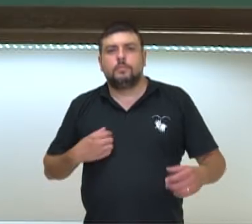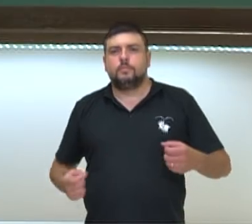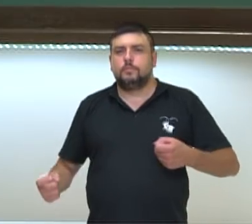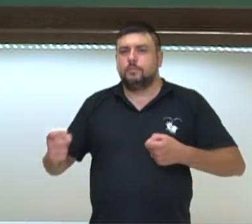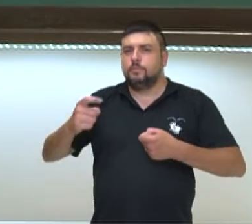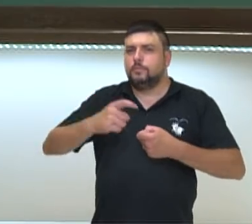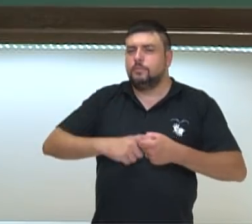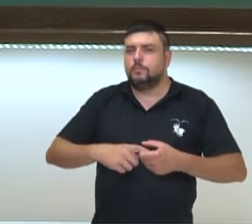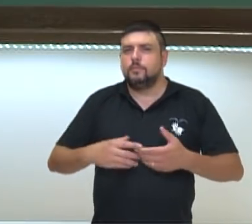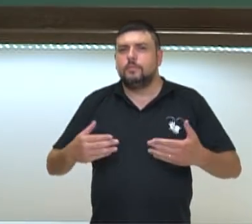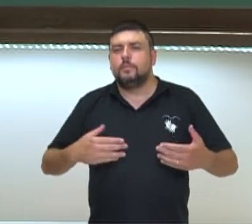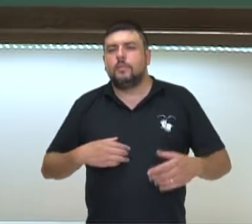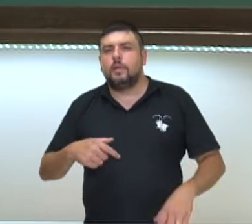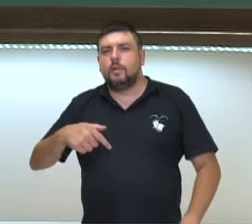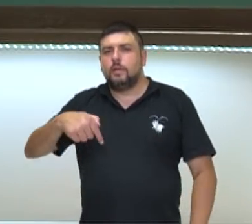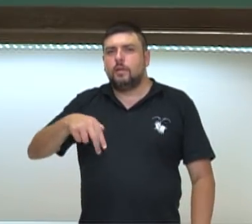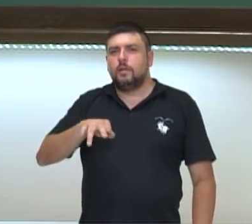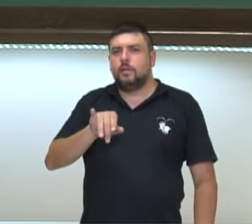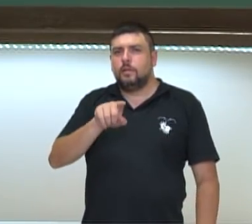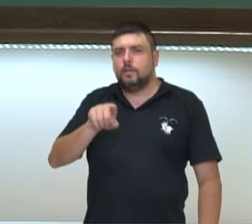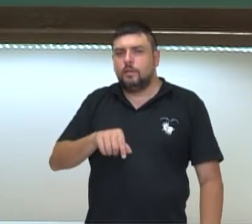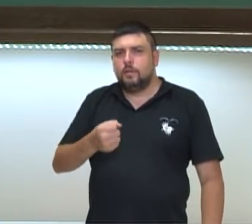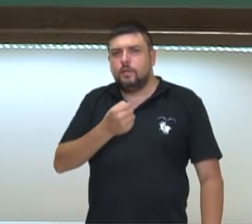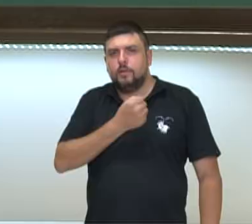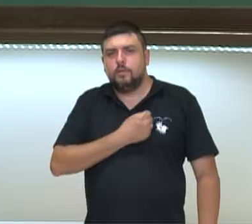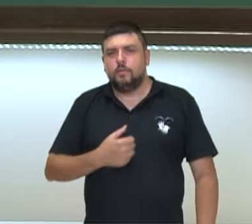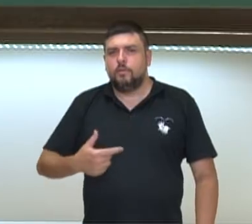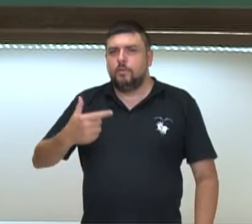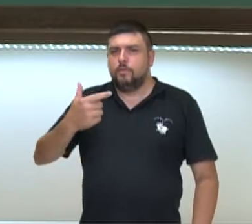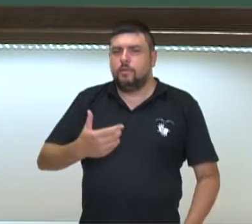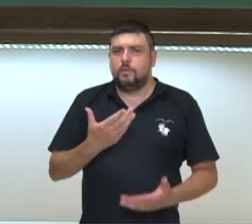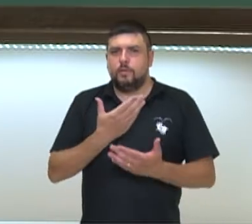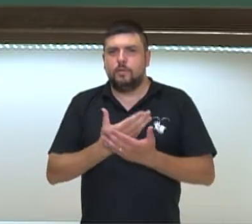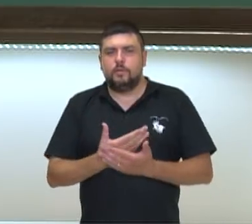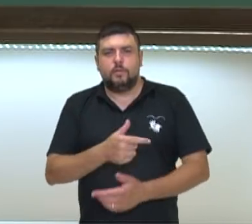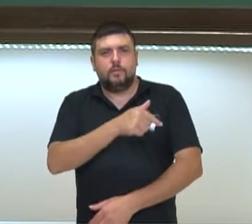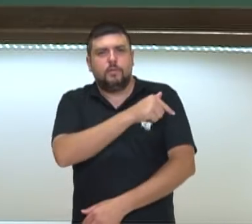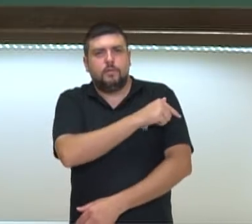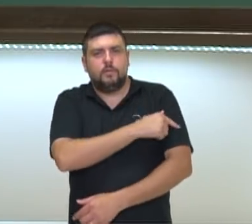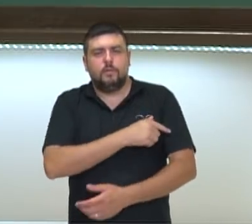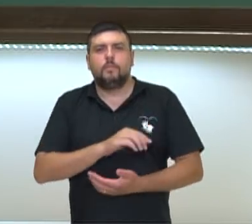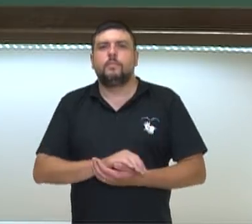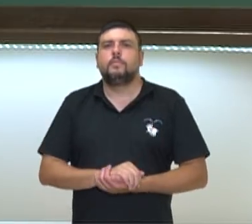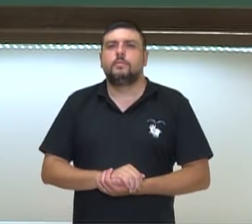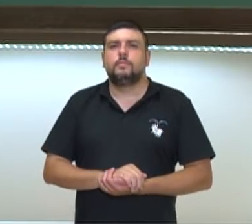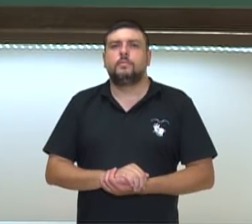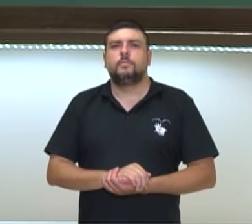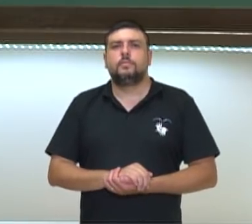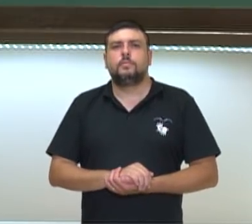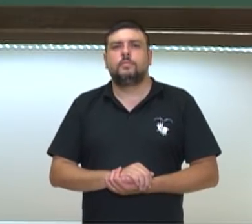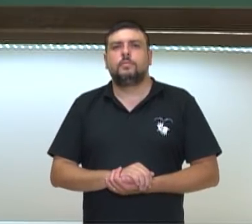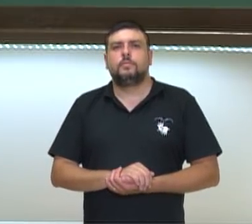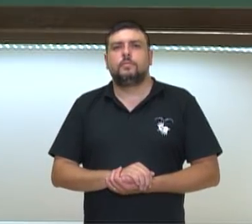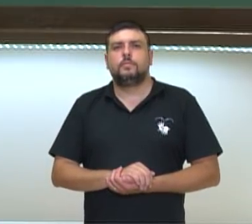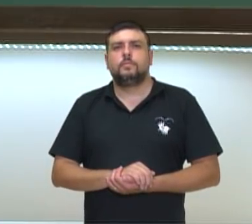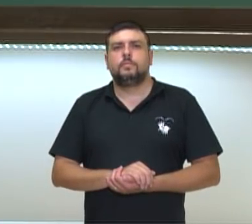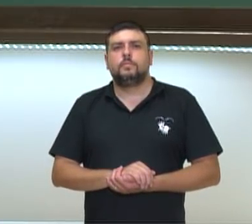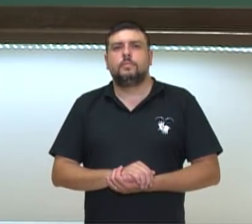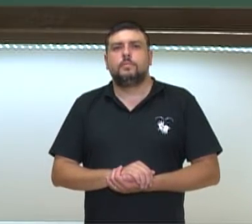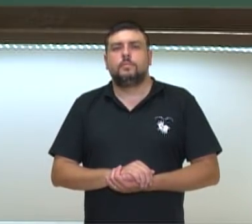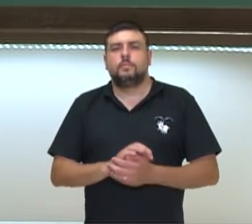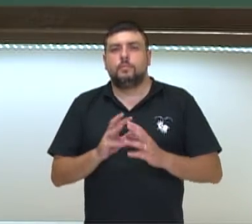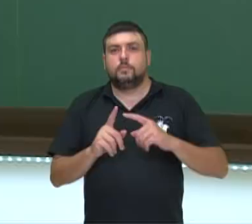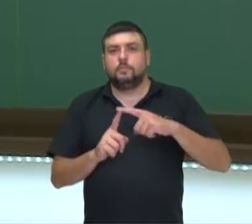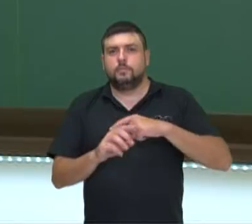Retornamos com o quiz número 2 da aula do 7º ano Ensino Religioso, Ritos e Rituais. A Igreja Católica possui alguns